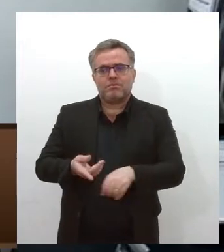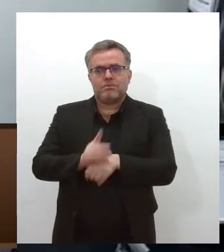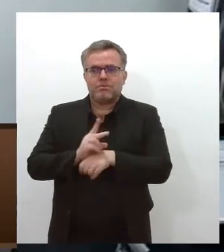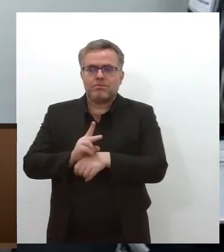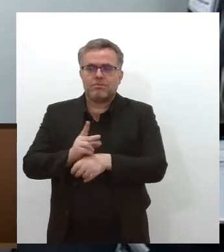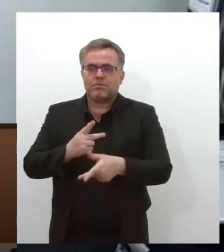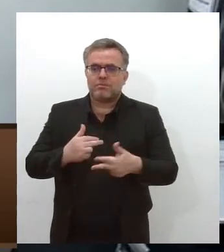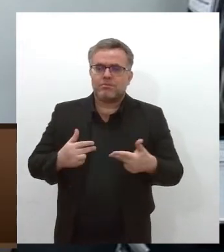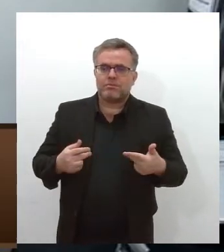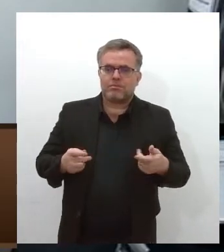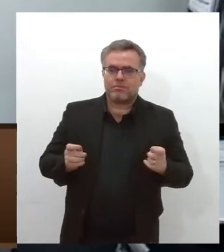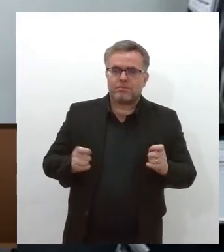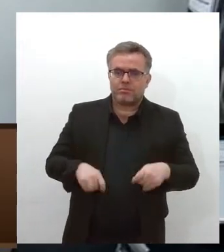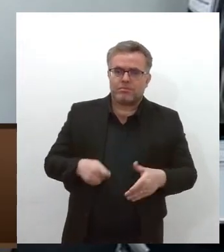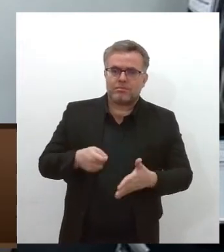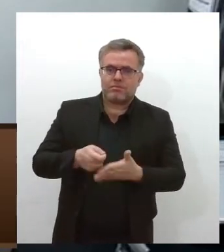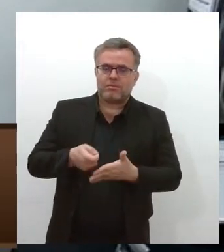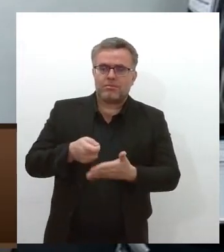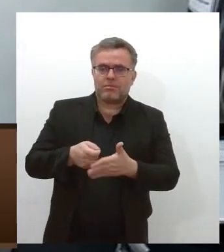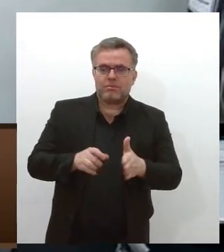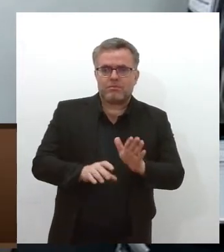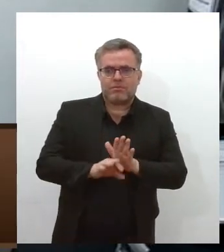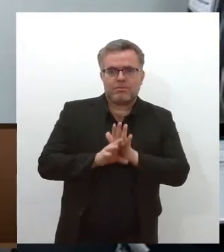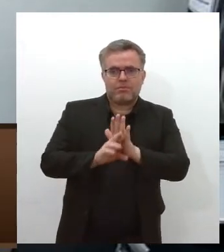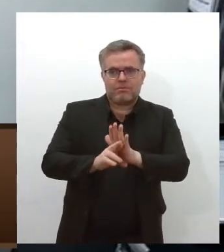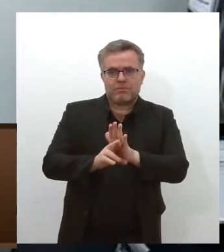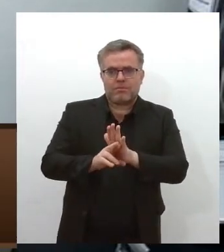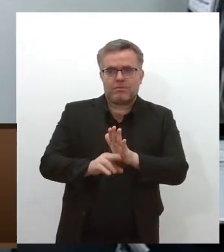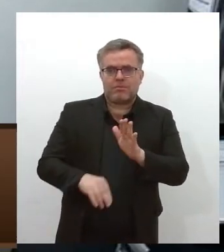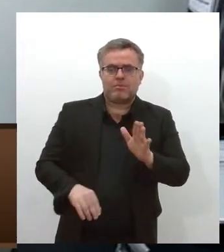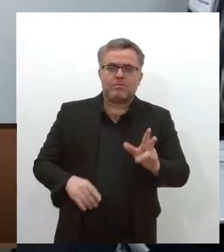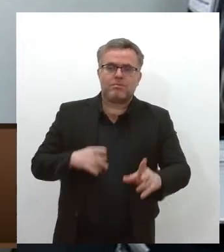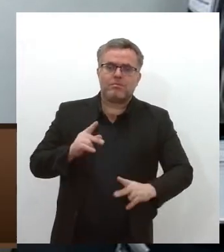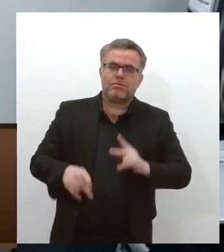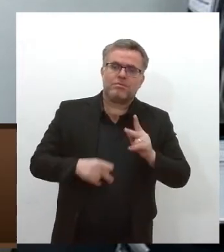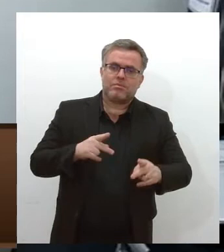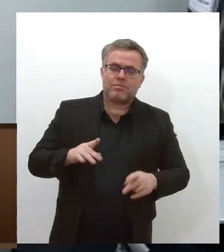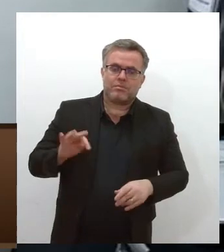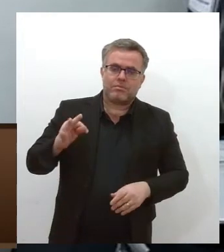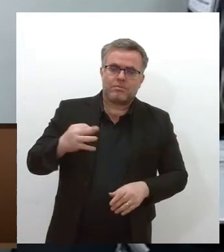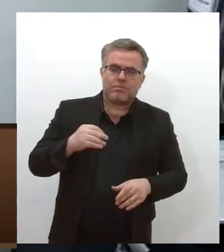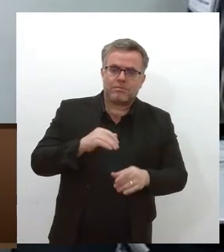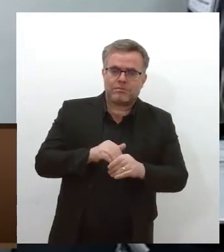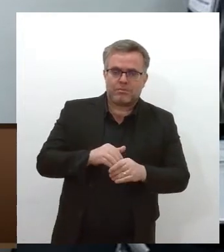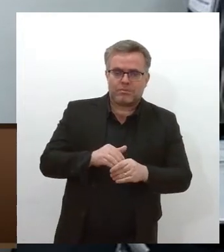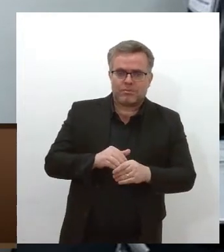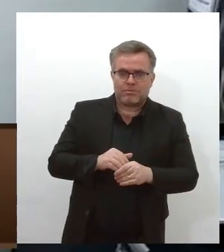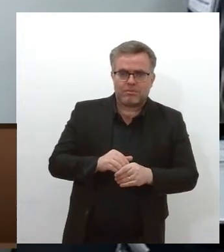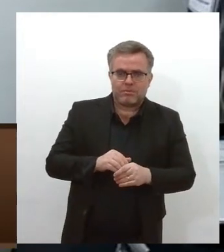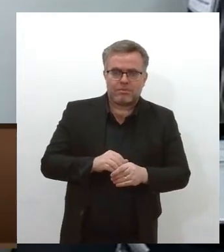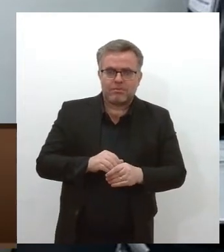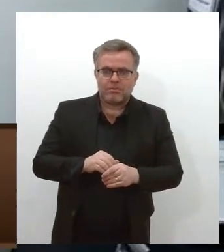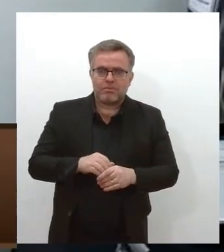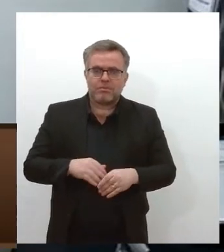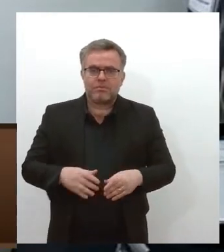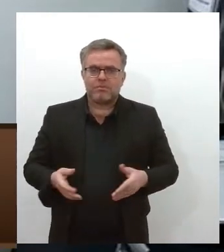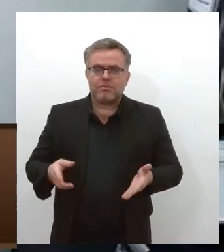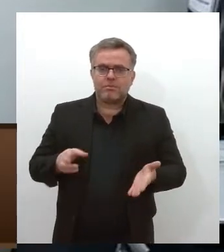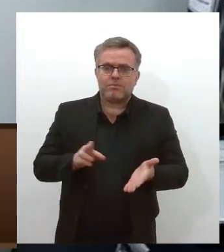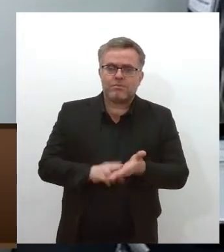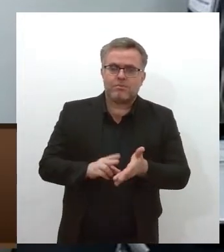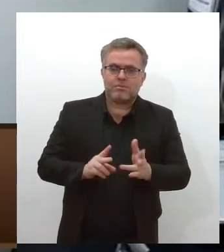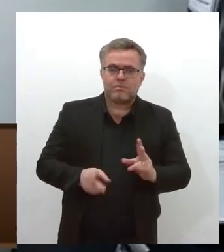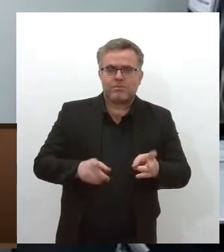também representa o eleitor. Eu sempre gosto de afirmar que nós deveríamos, no